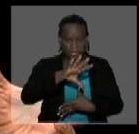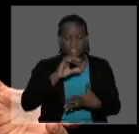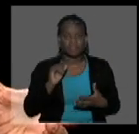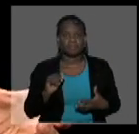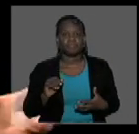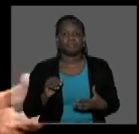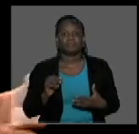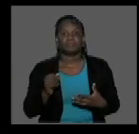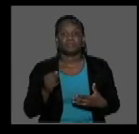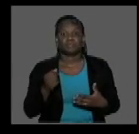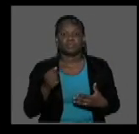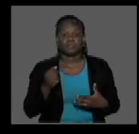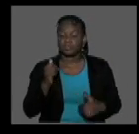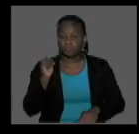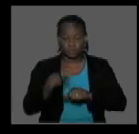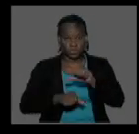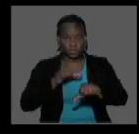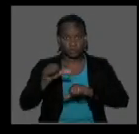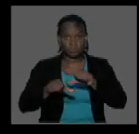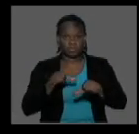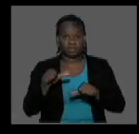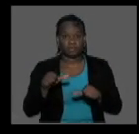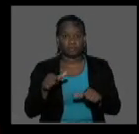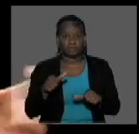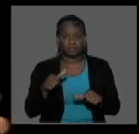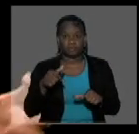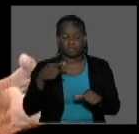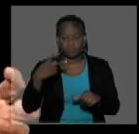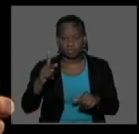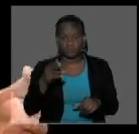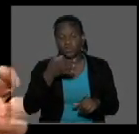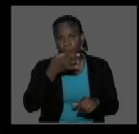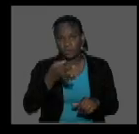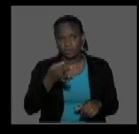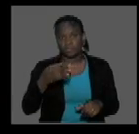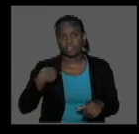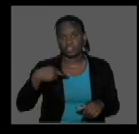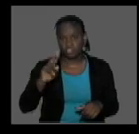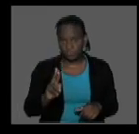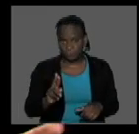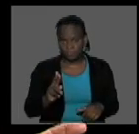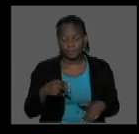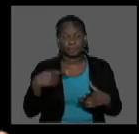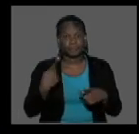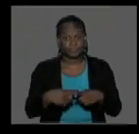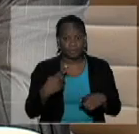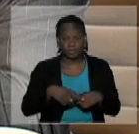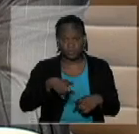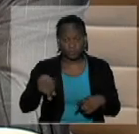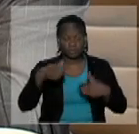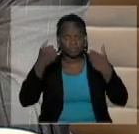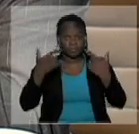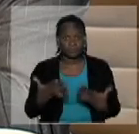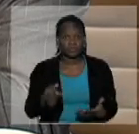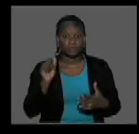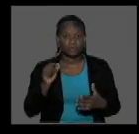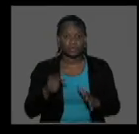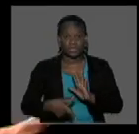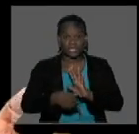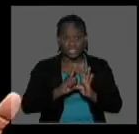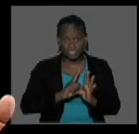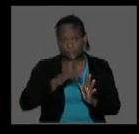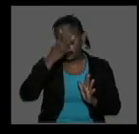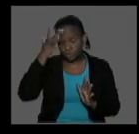ela tomou esse contorno religioso. Até porque a gente diz que antes